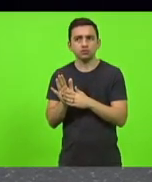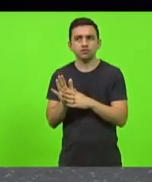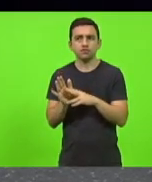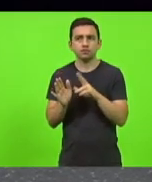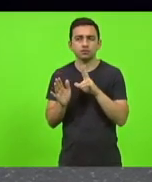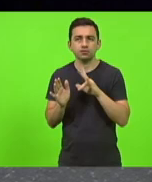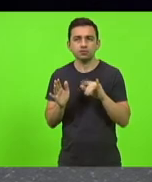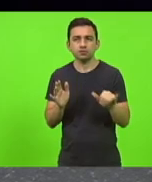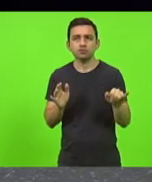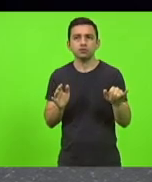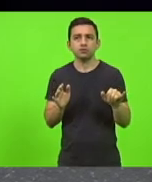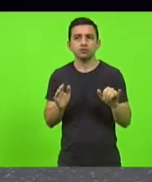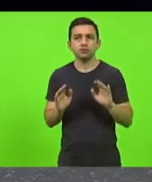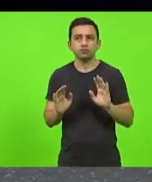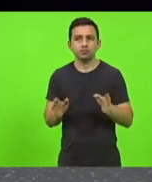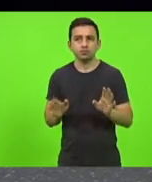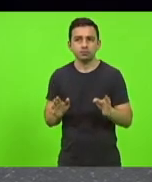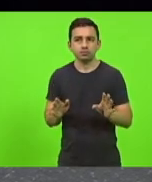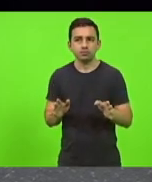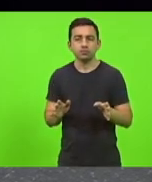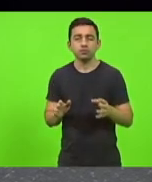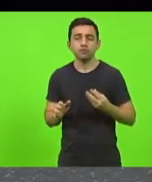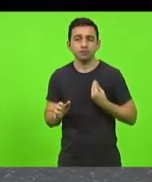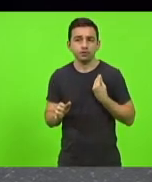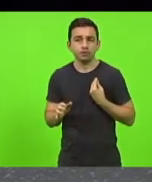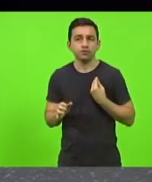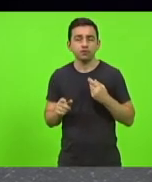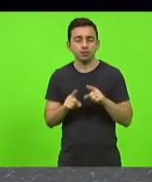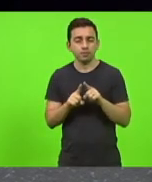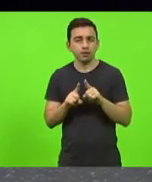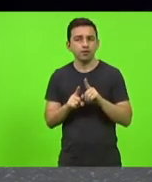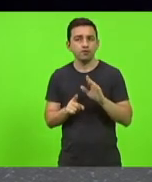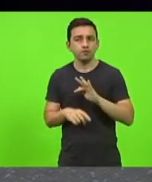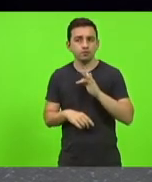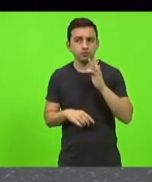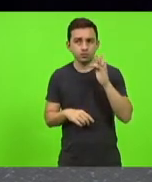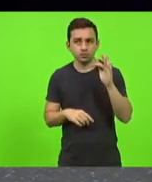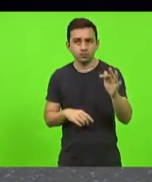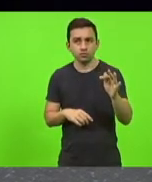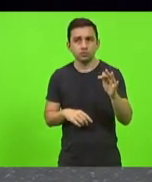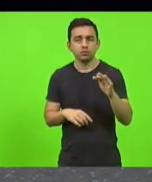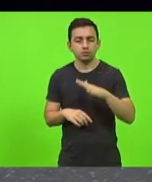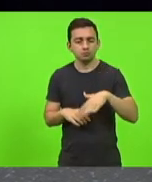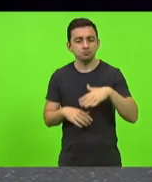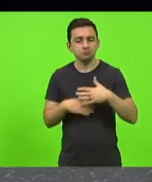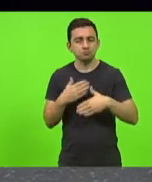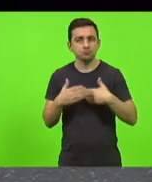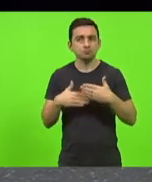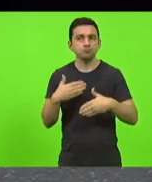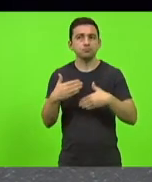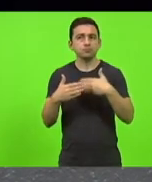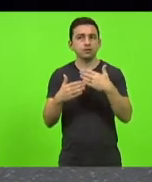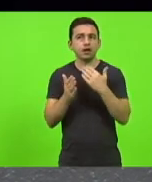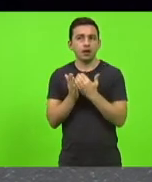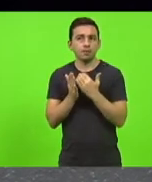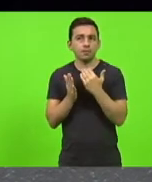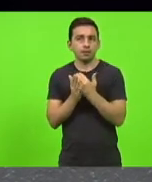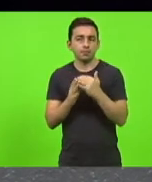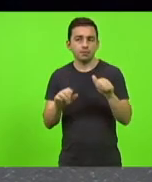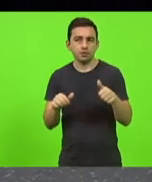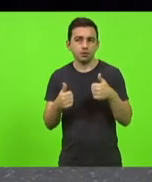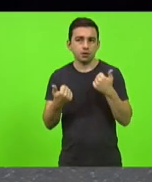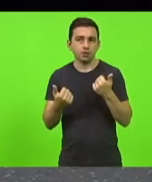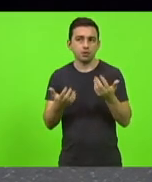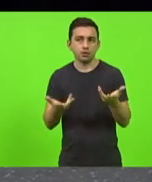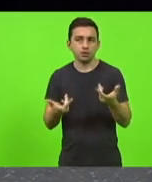o presente, adequada ao presente, mas especialmente ao futuro, para um maior desenvolvimento e melhoria da qualidade de vida da